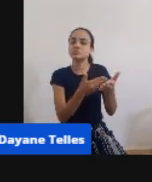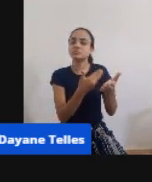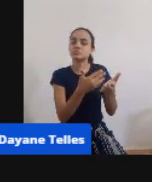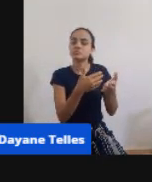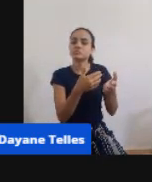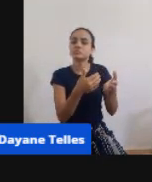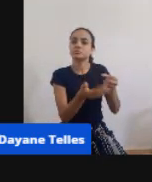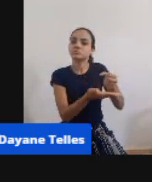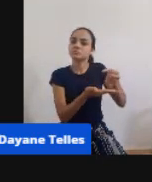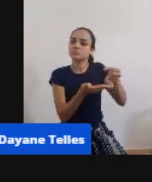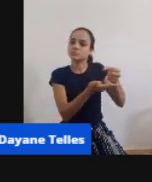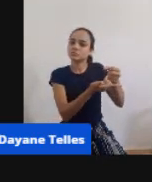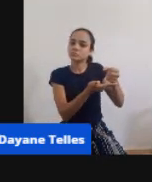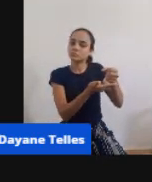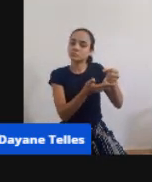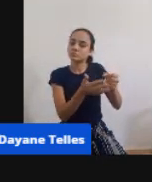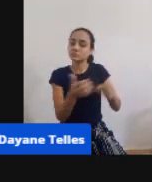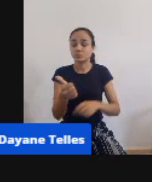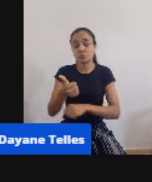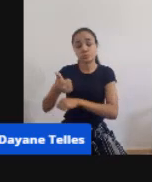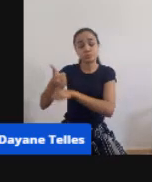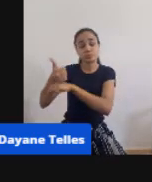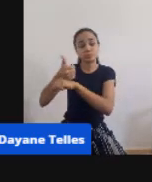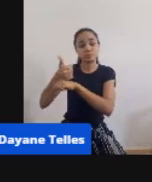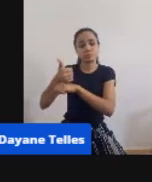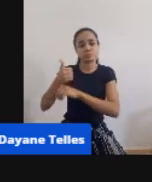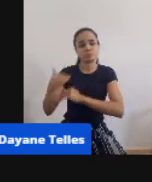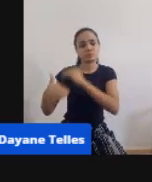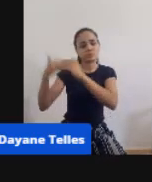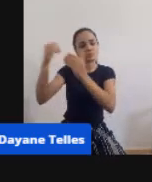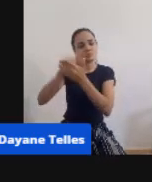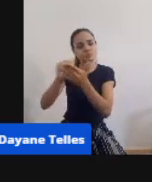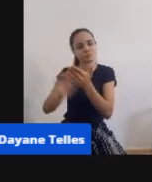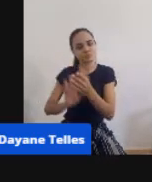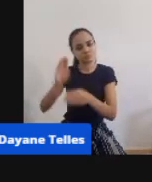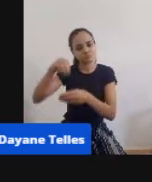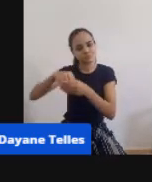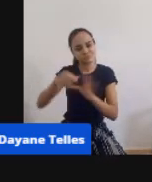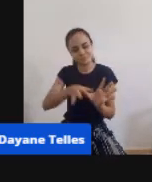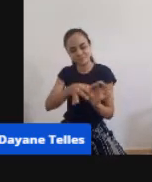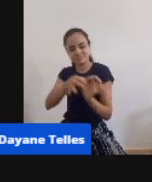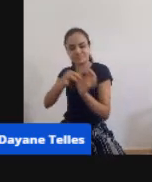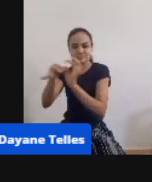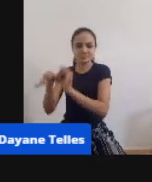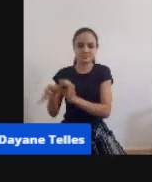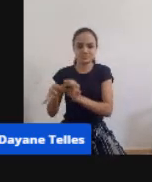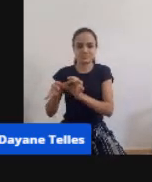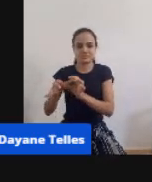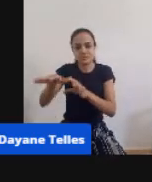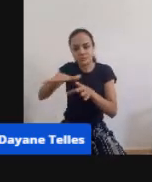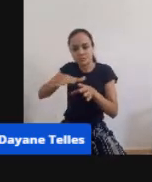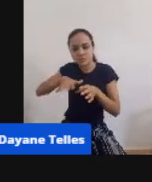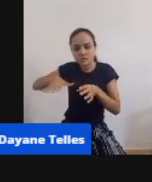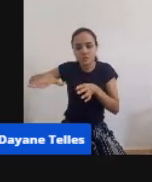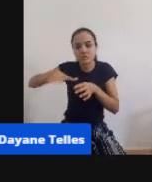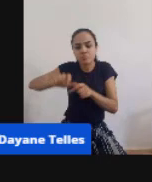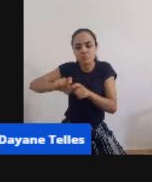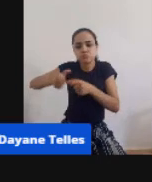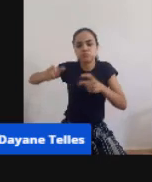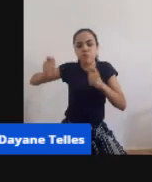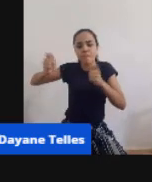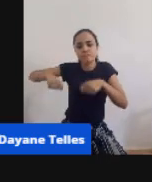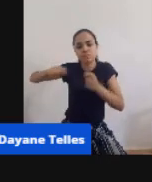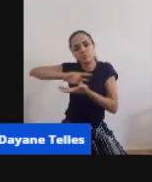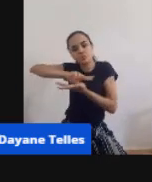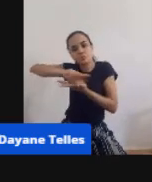desenvolvimento de atividades em contextos que permitam um campo maior de possibilidades, de questionamentos, e